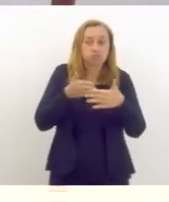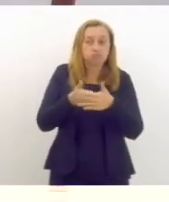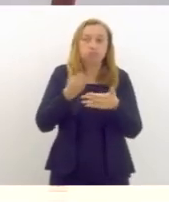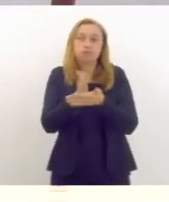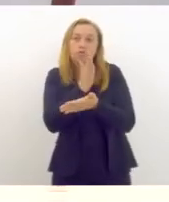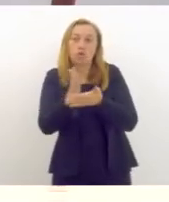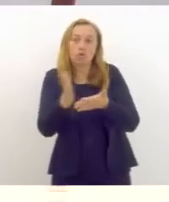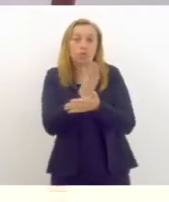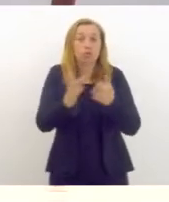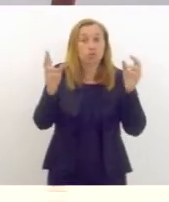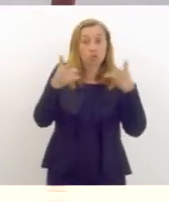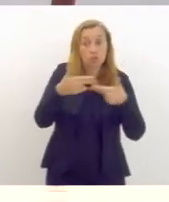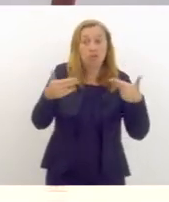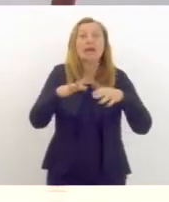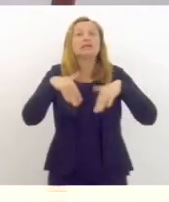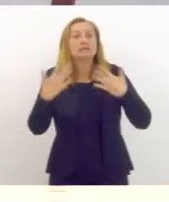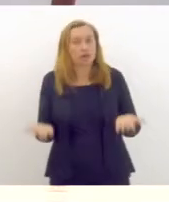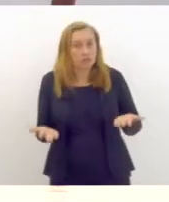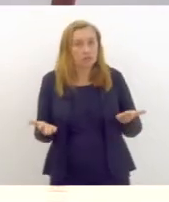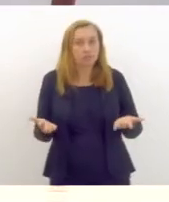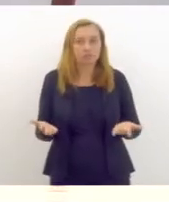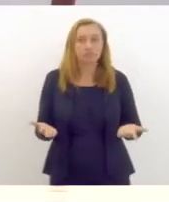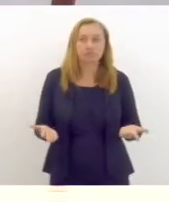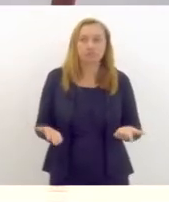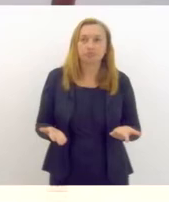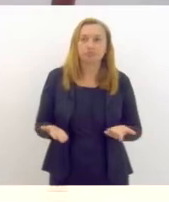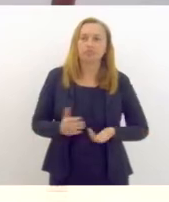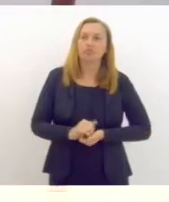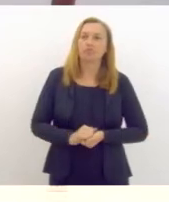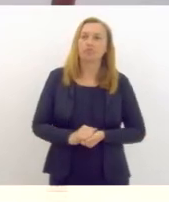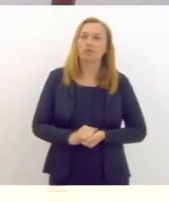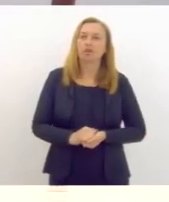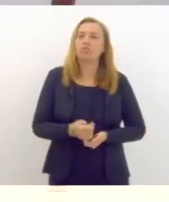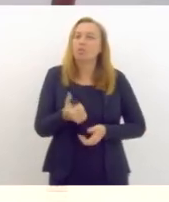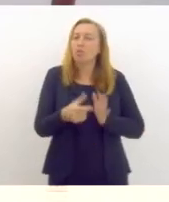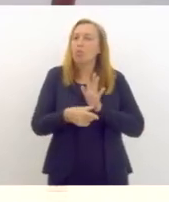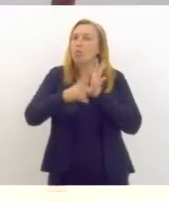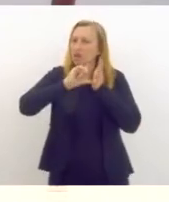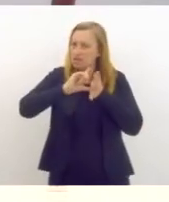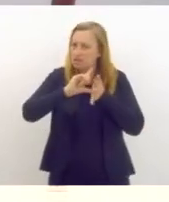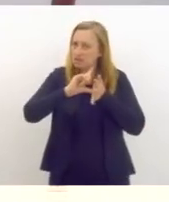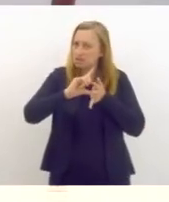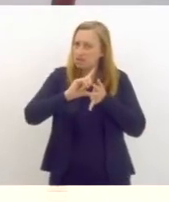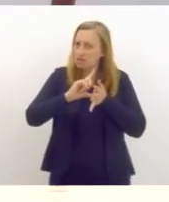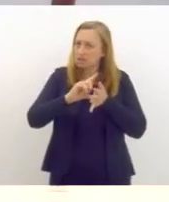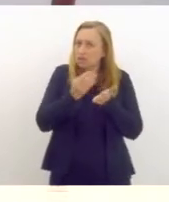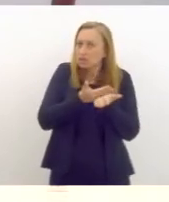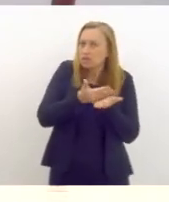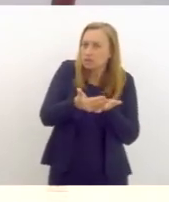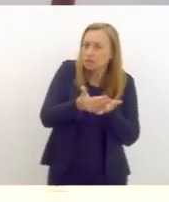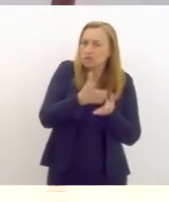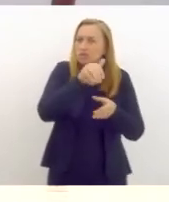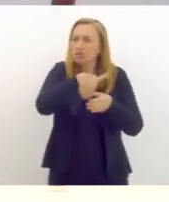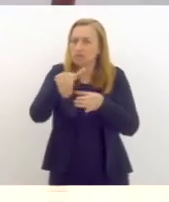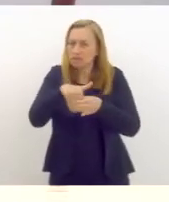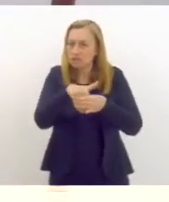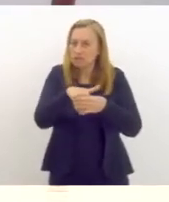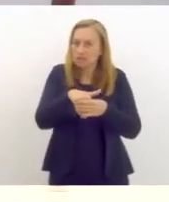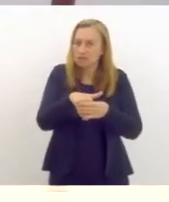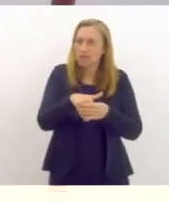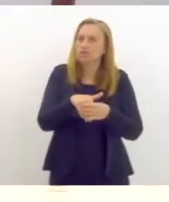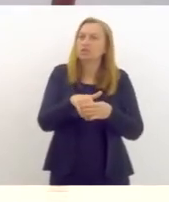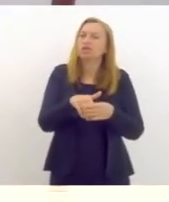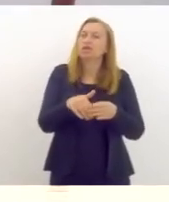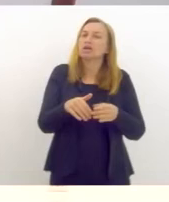sentido então eu um pouco antes do início das eleições a gente fez uma